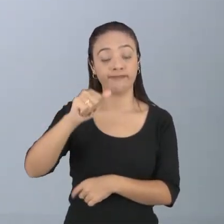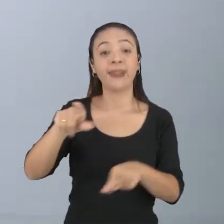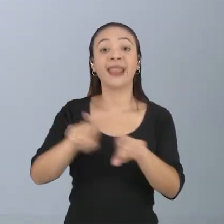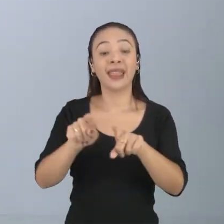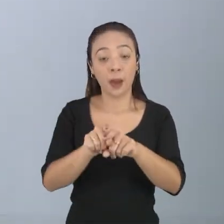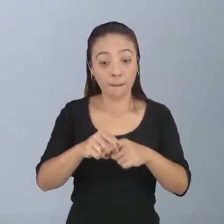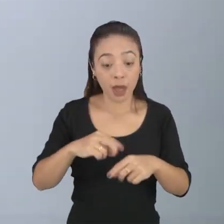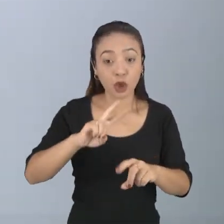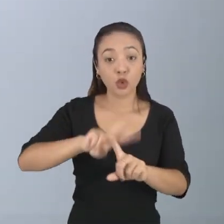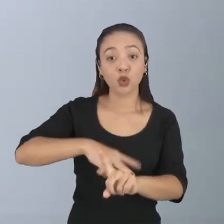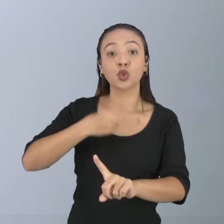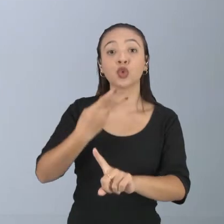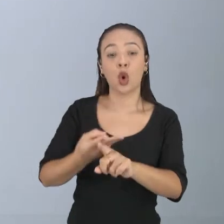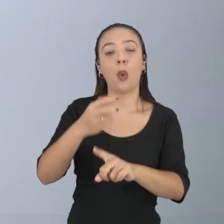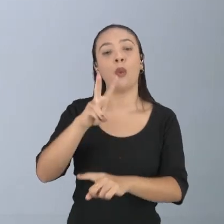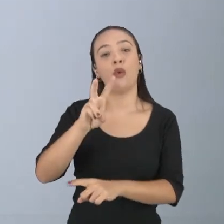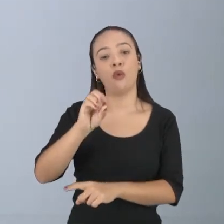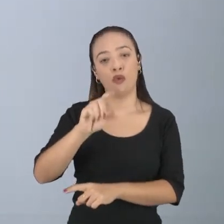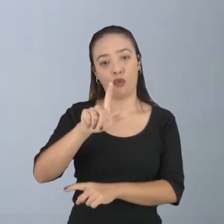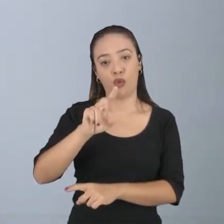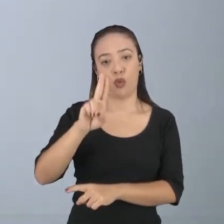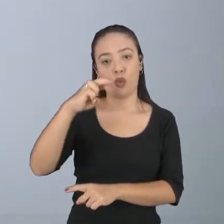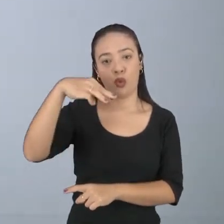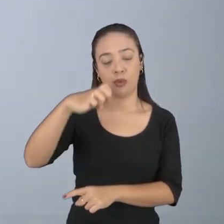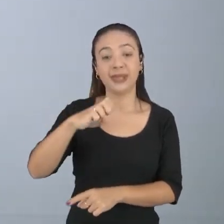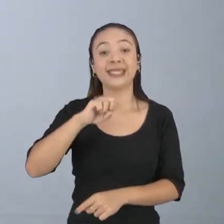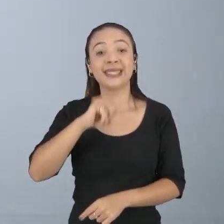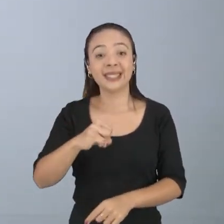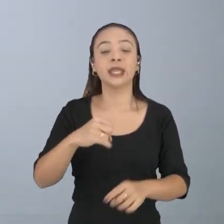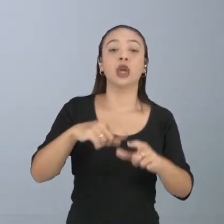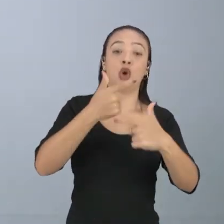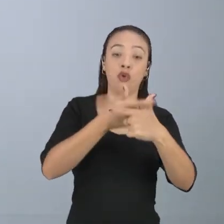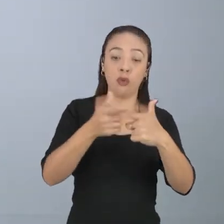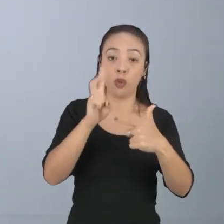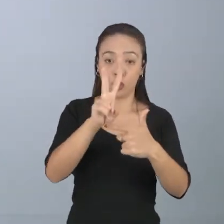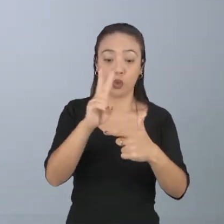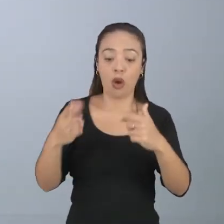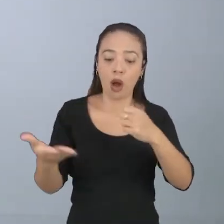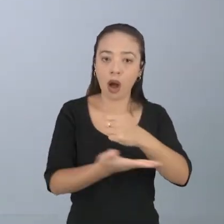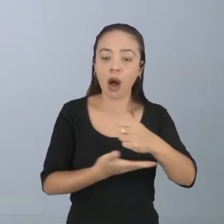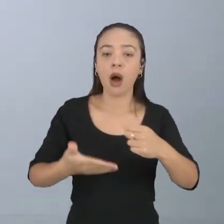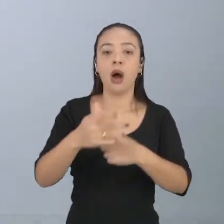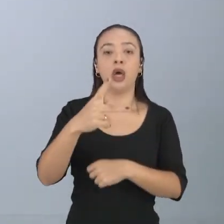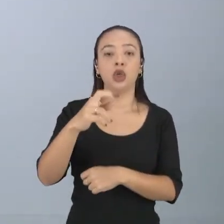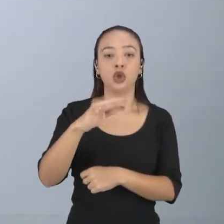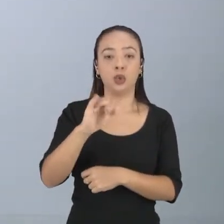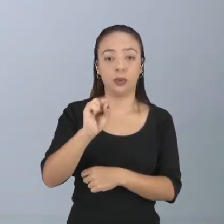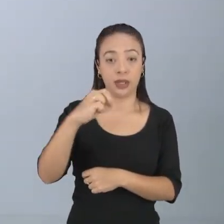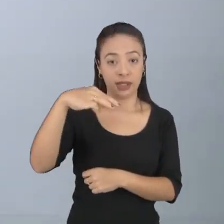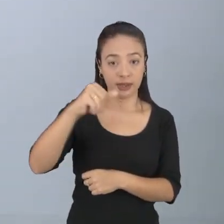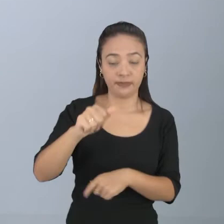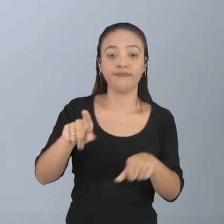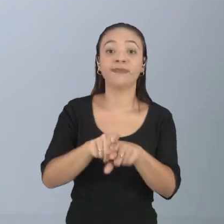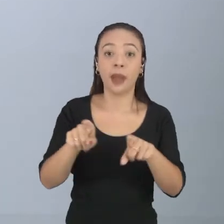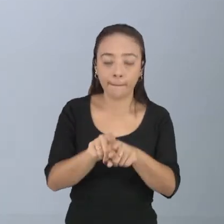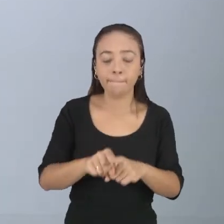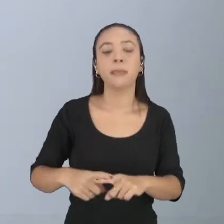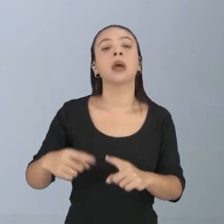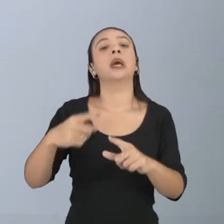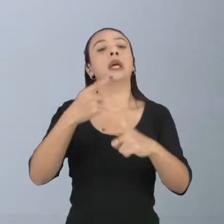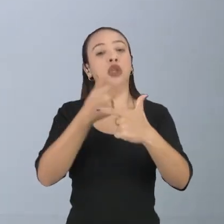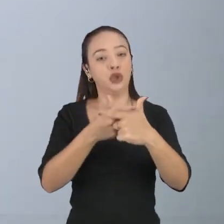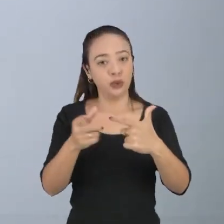seu volume. Se eu divido por 2 a área da base do prisma, então eu vou dividir por 2 o volume do